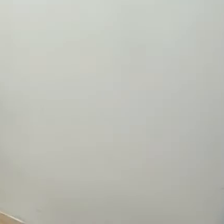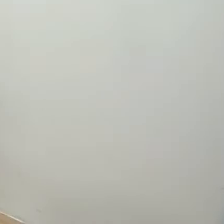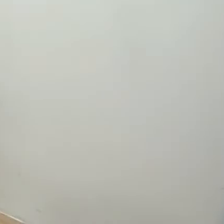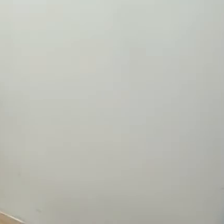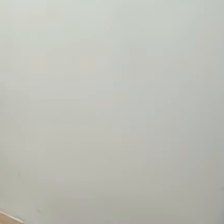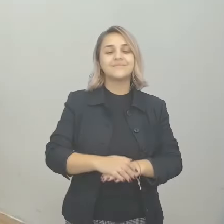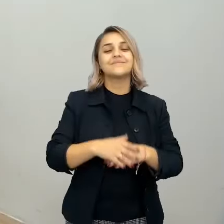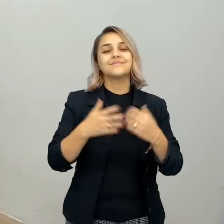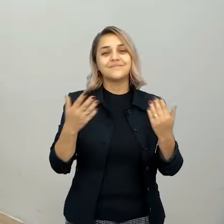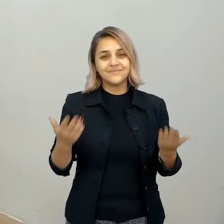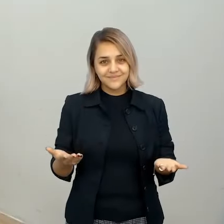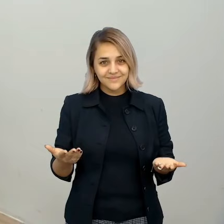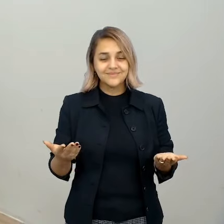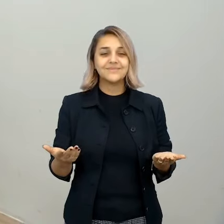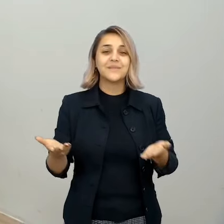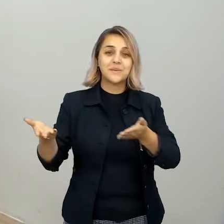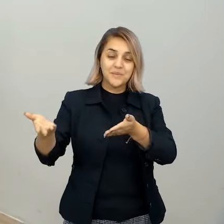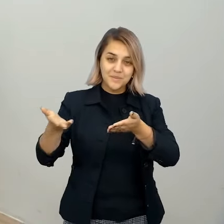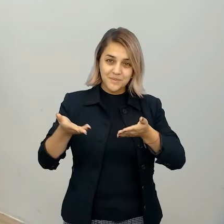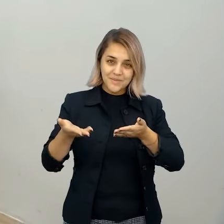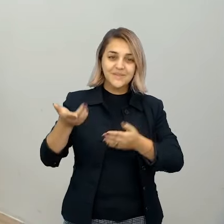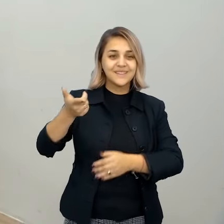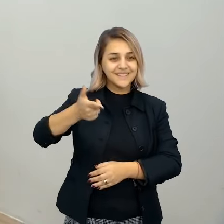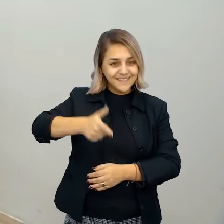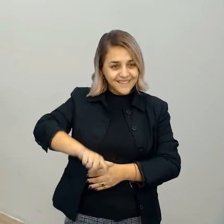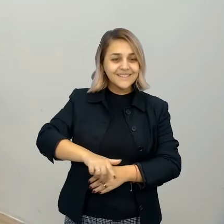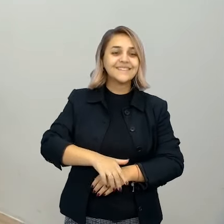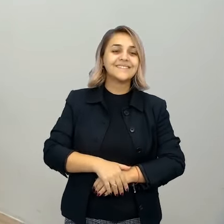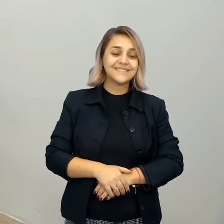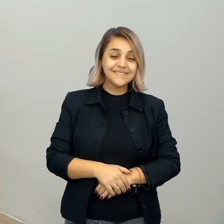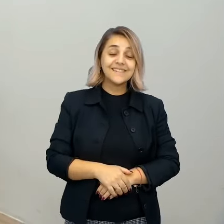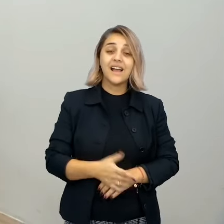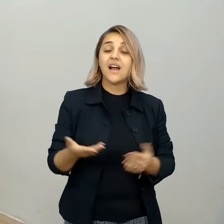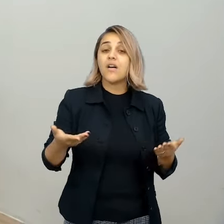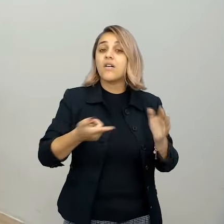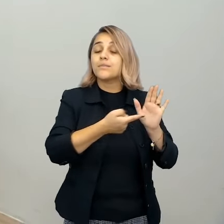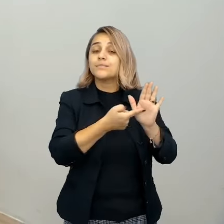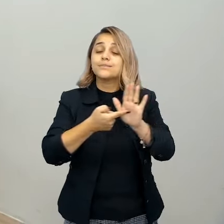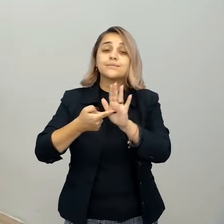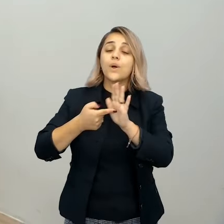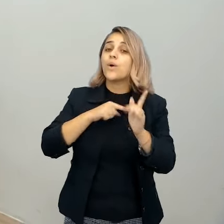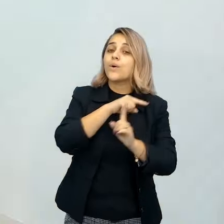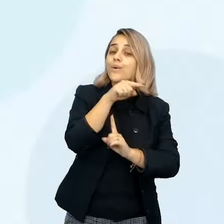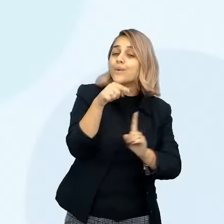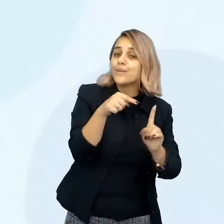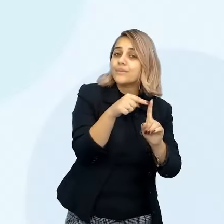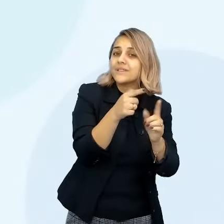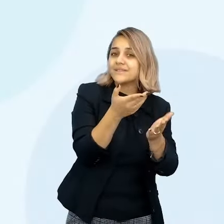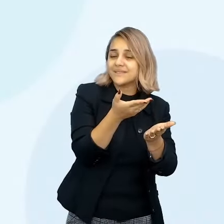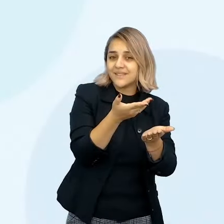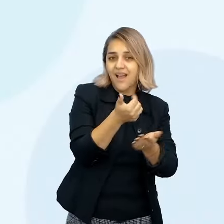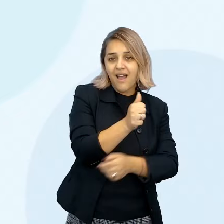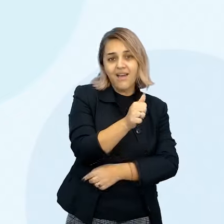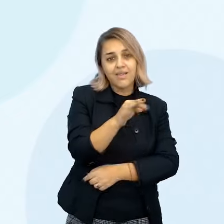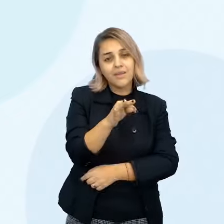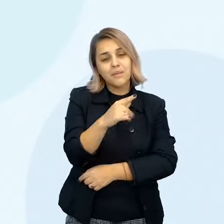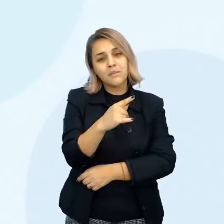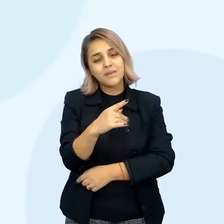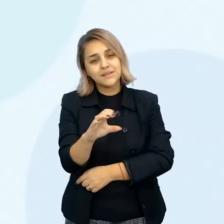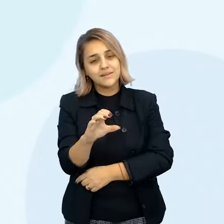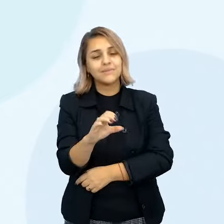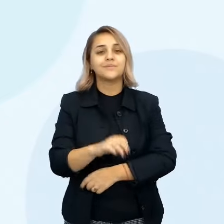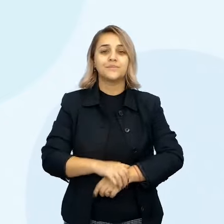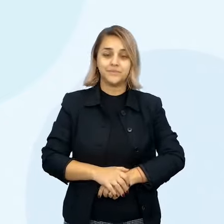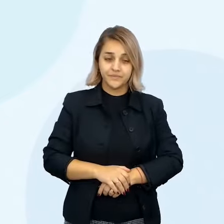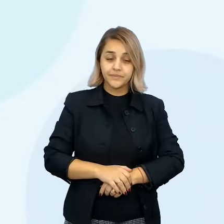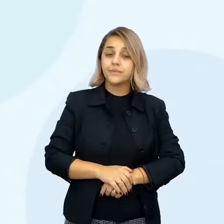Muito bem, novamente sejam todos muito bem-vindos. Agora nós vamos apresentar os objetivos dessa ATPC, né? Que